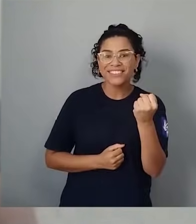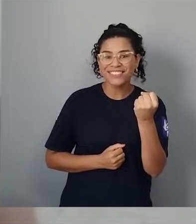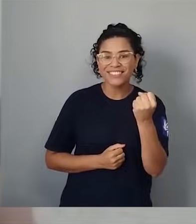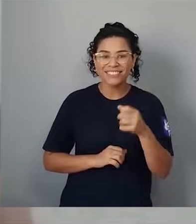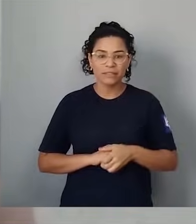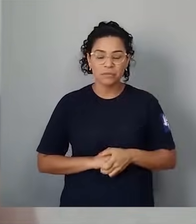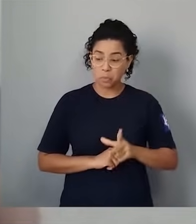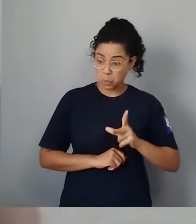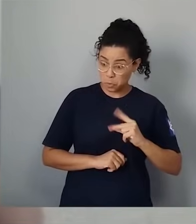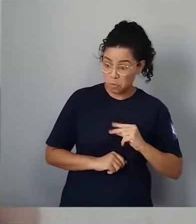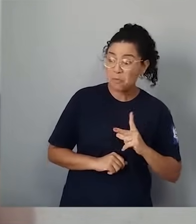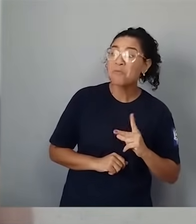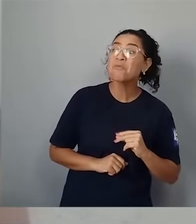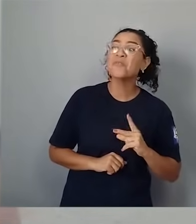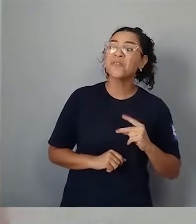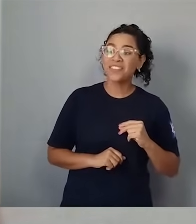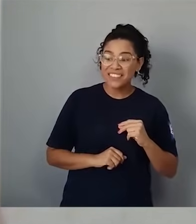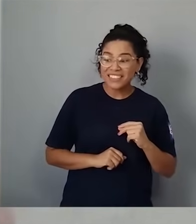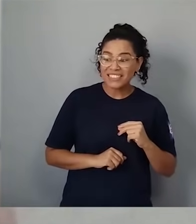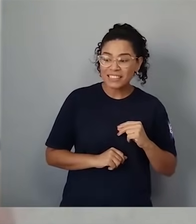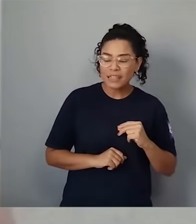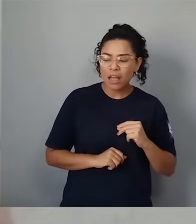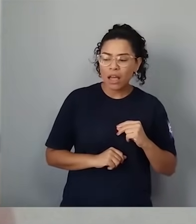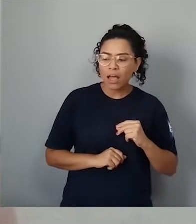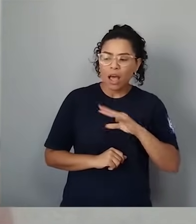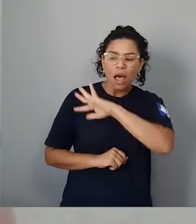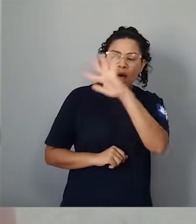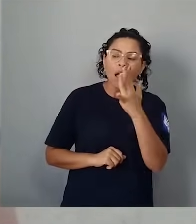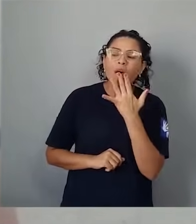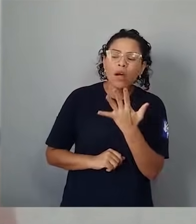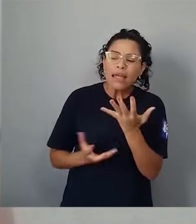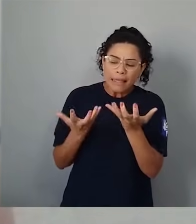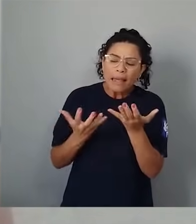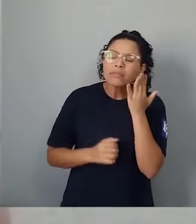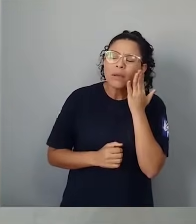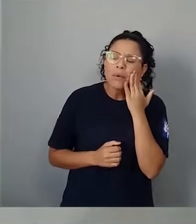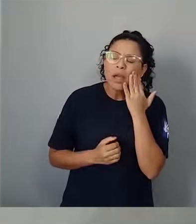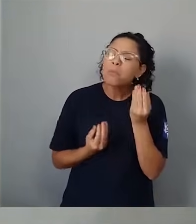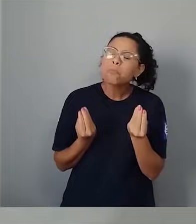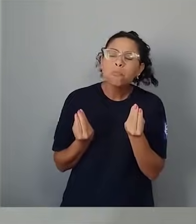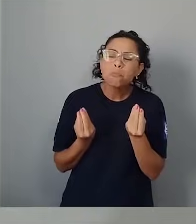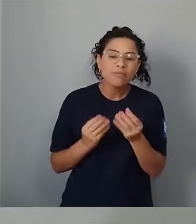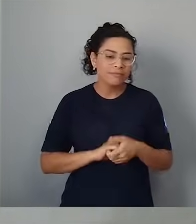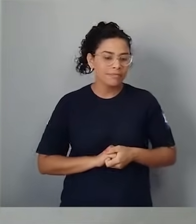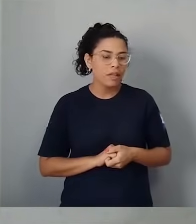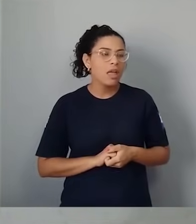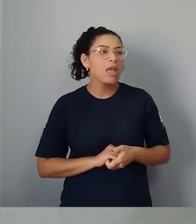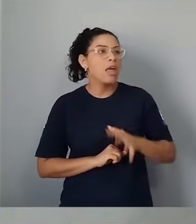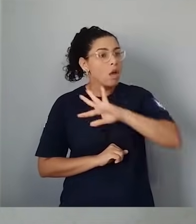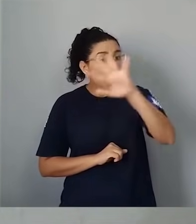branco. Uau! E o que você gostaria de saber sobre o arco-íris?